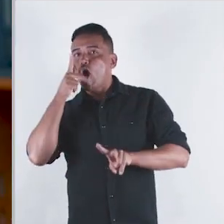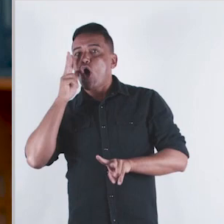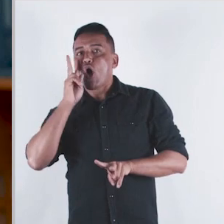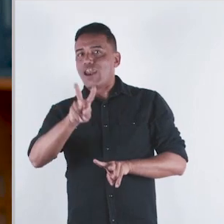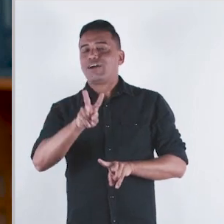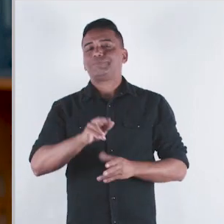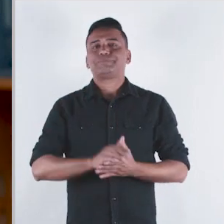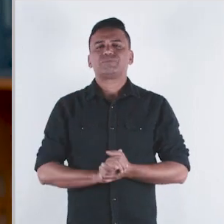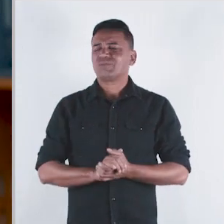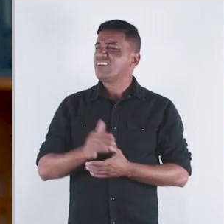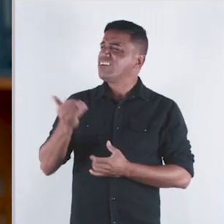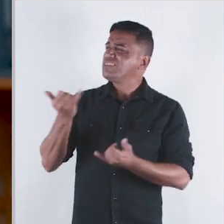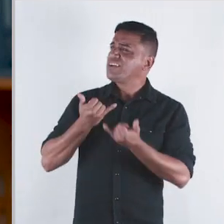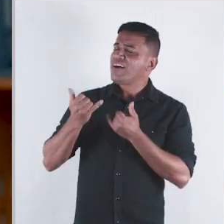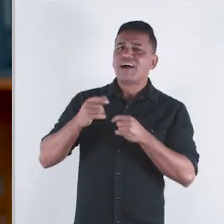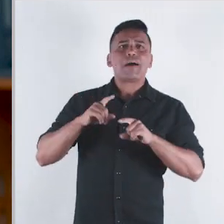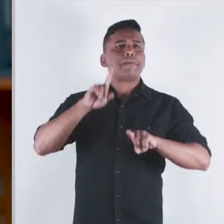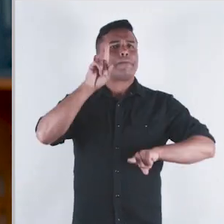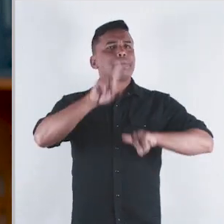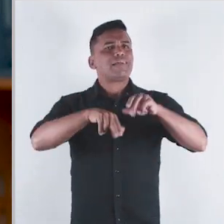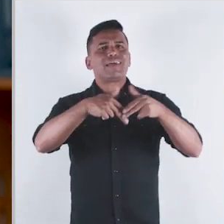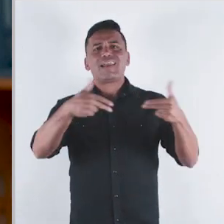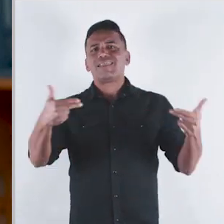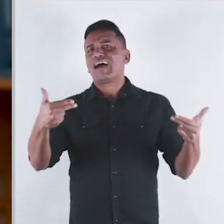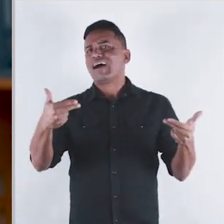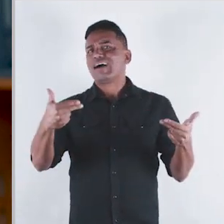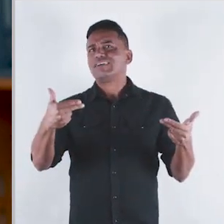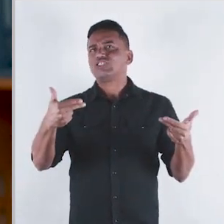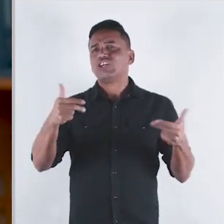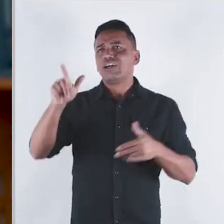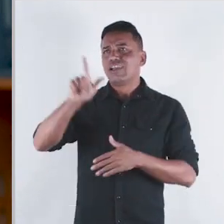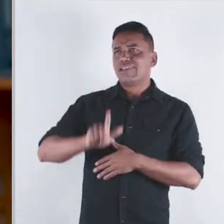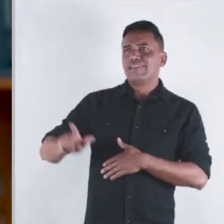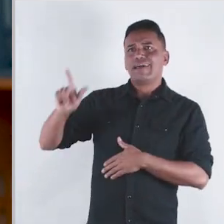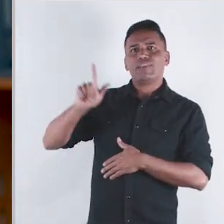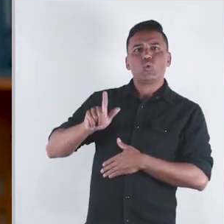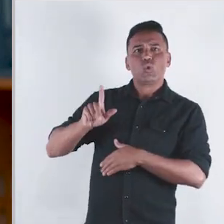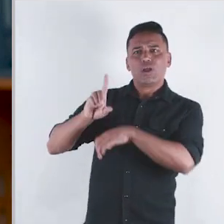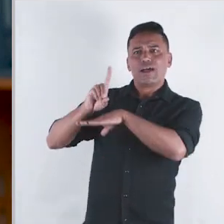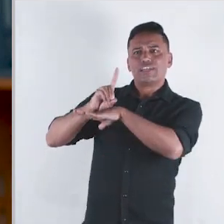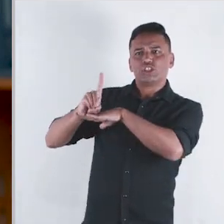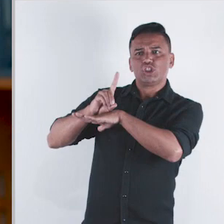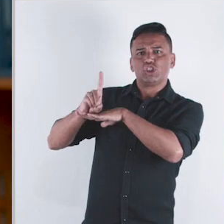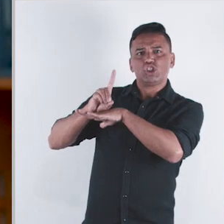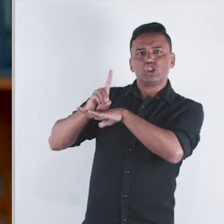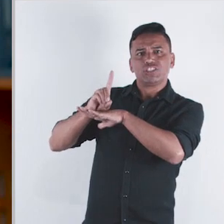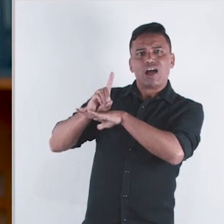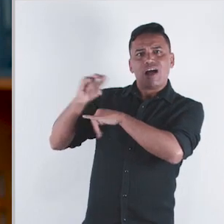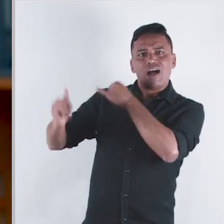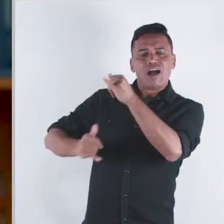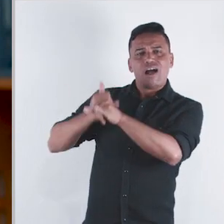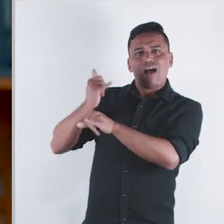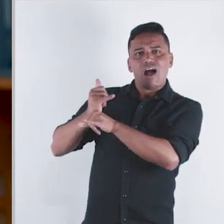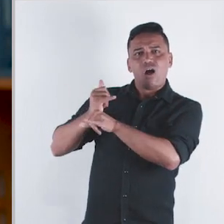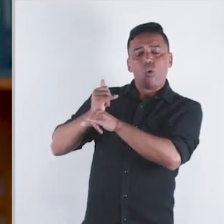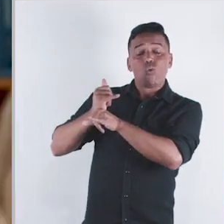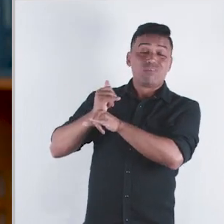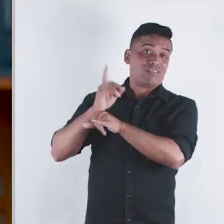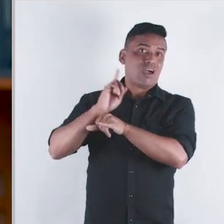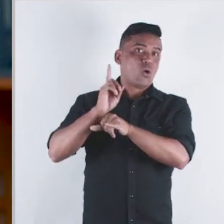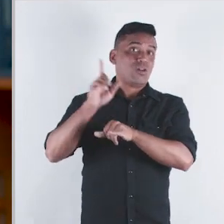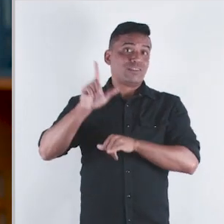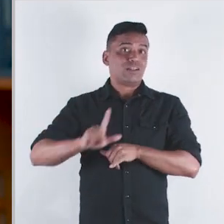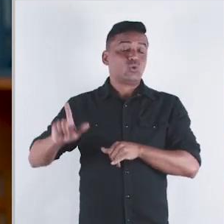dessa materialidade, né, essa literatura digital, né, e não a literatura num contexto digital, né, você faz